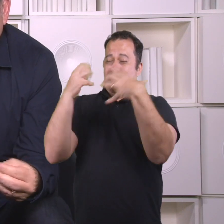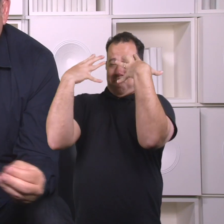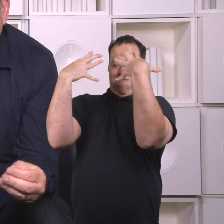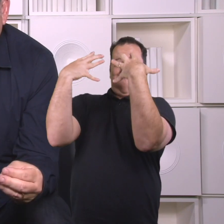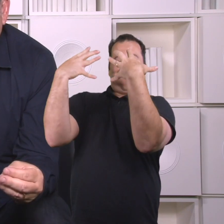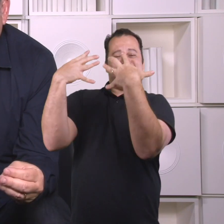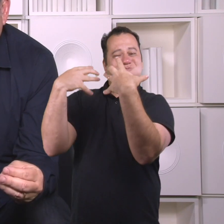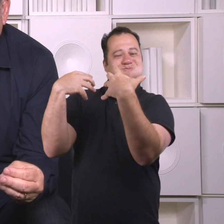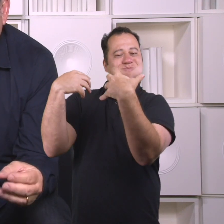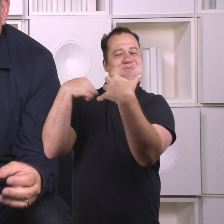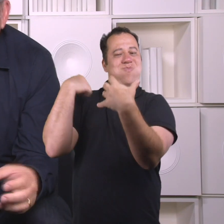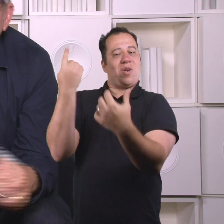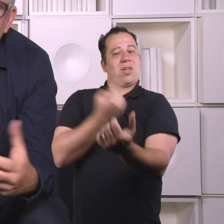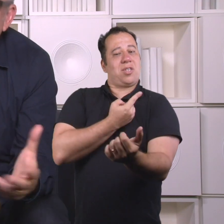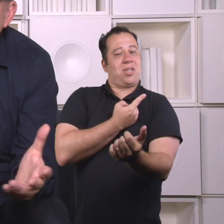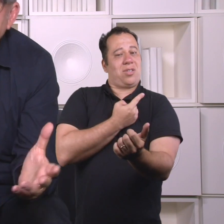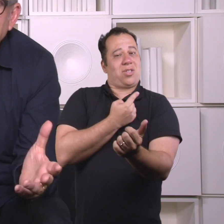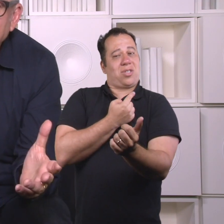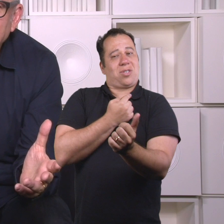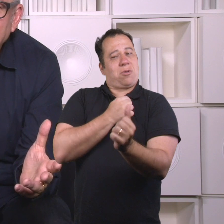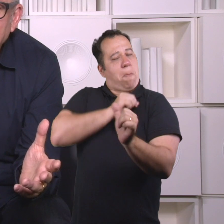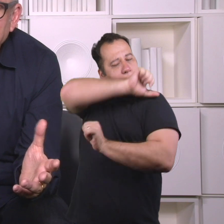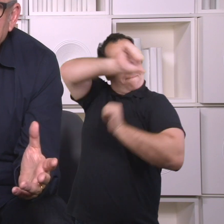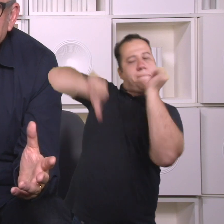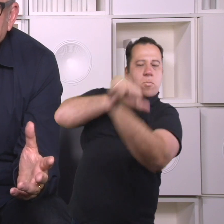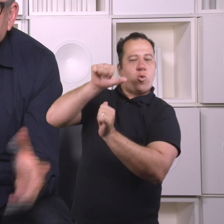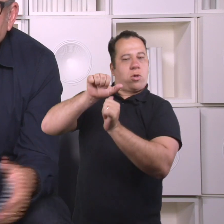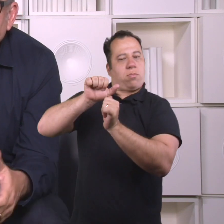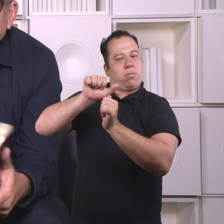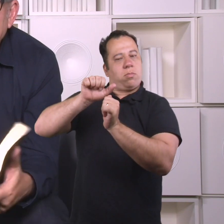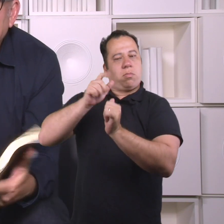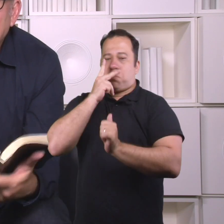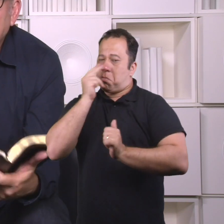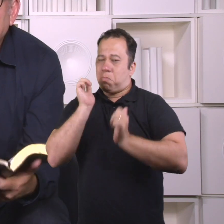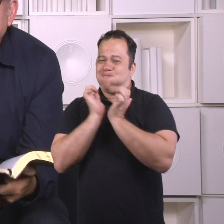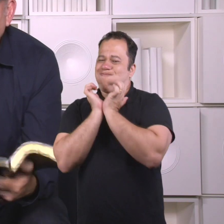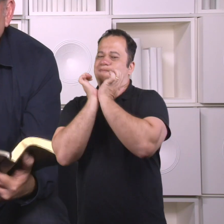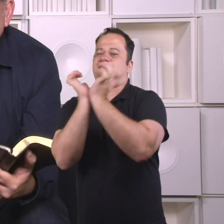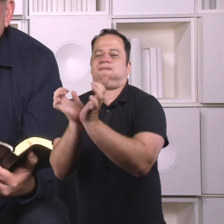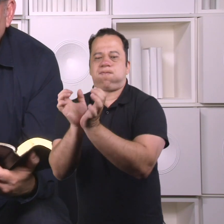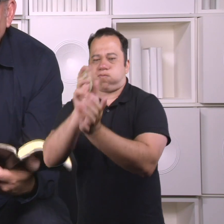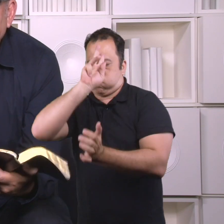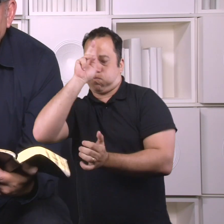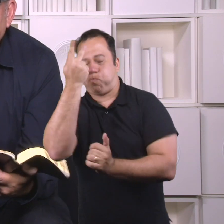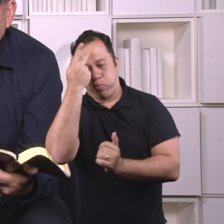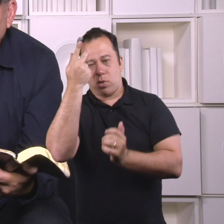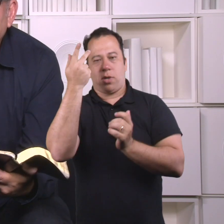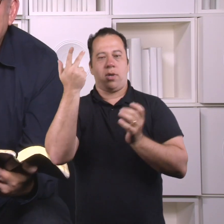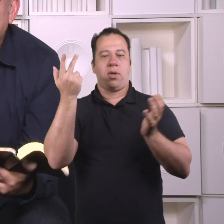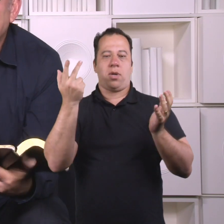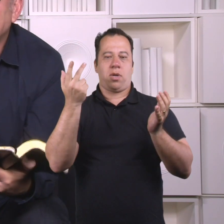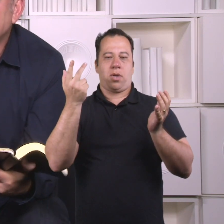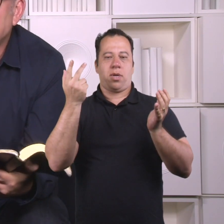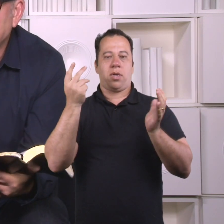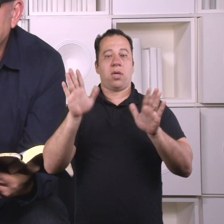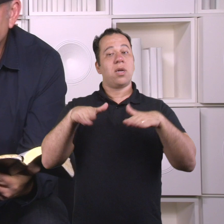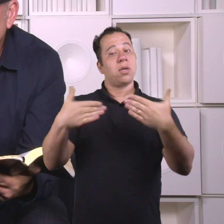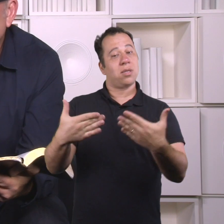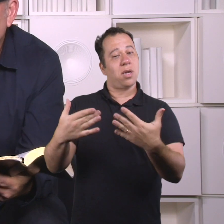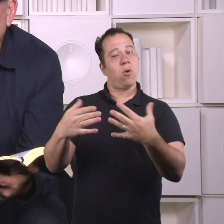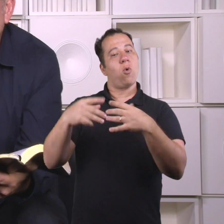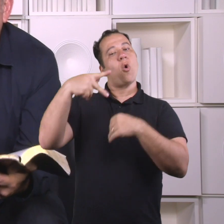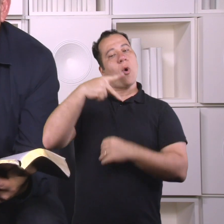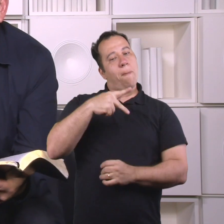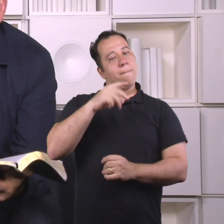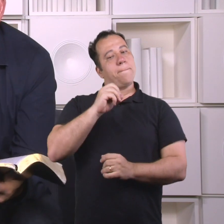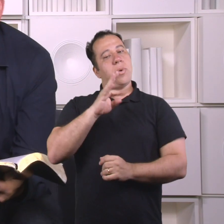acaba sendo quase que uma outra pessoa. Então, potestade é isso, é aquilo que se apodera da gente. Por